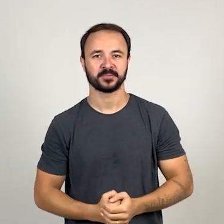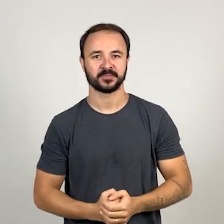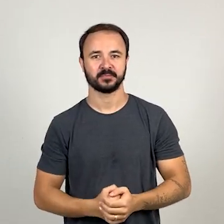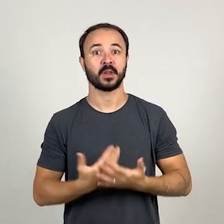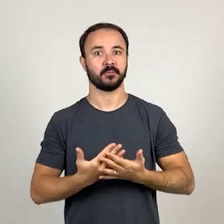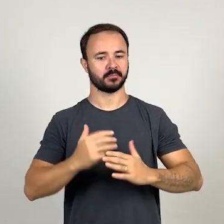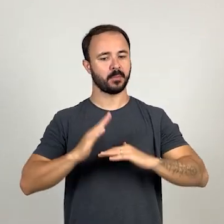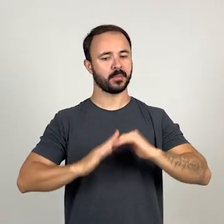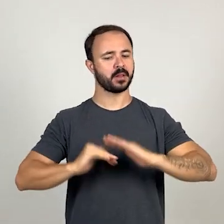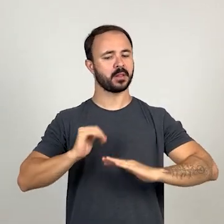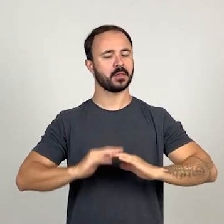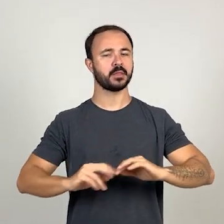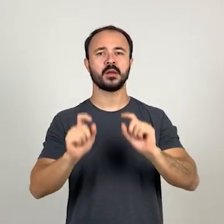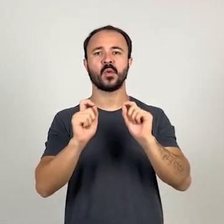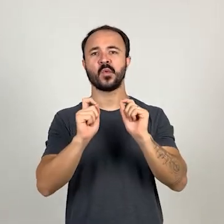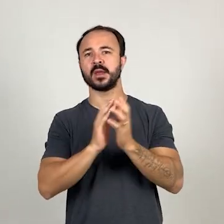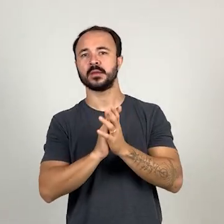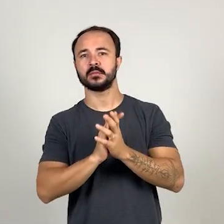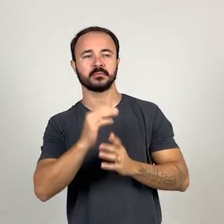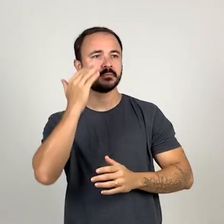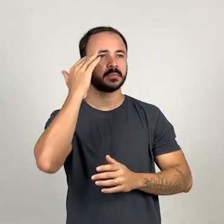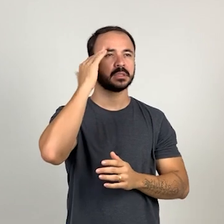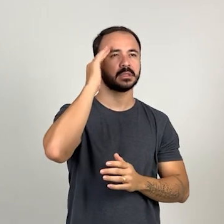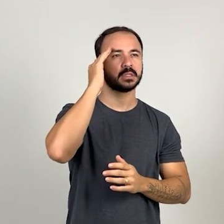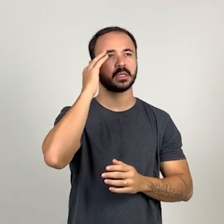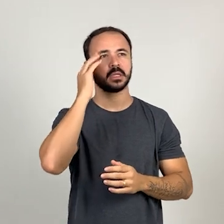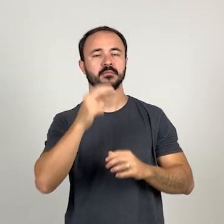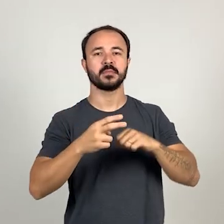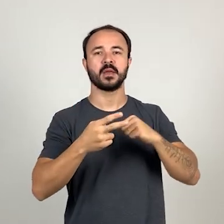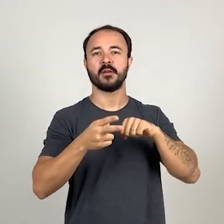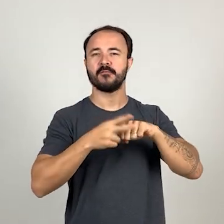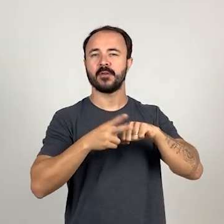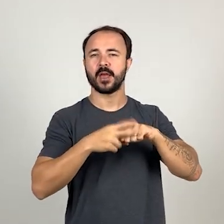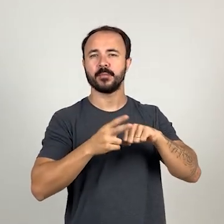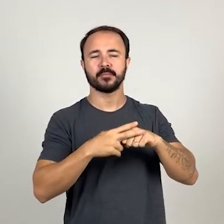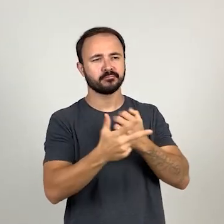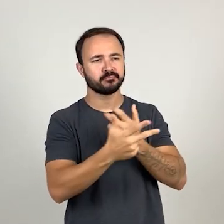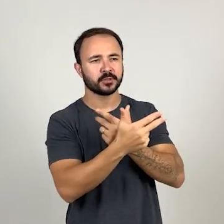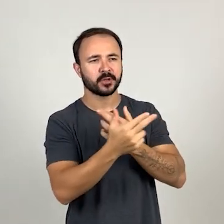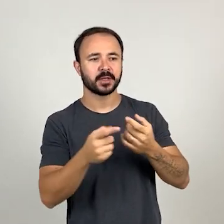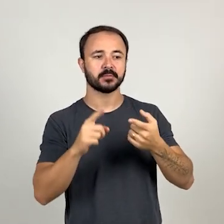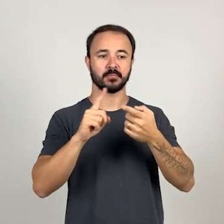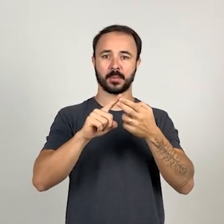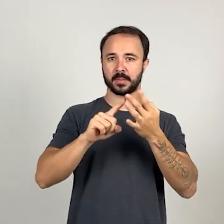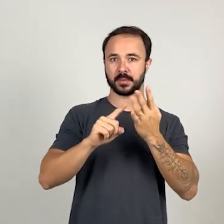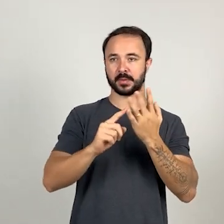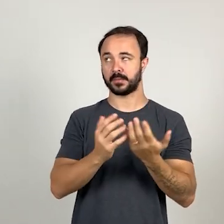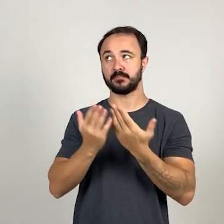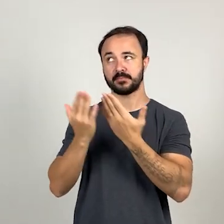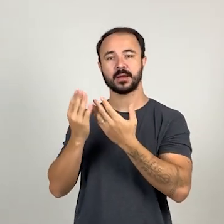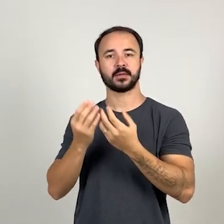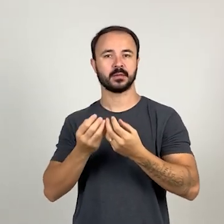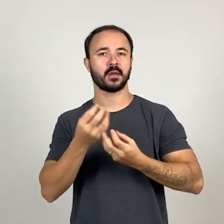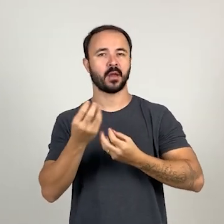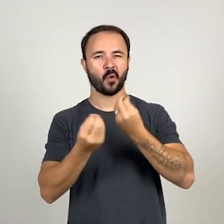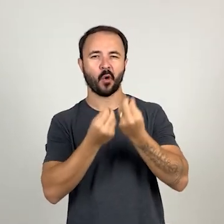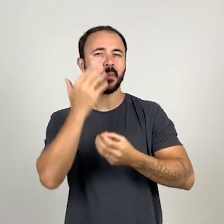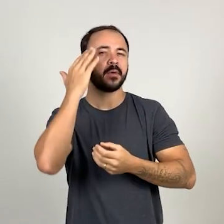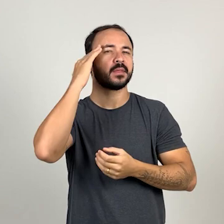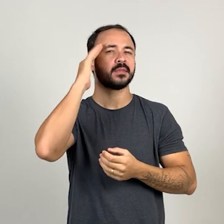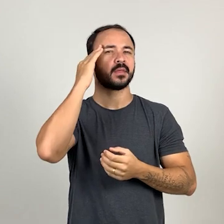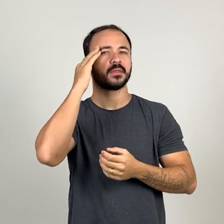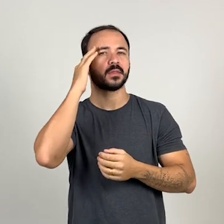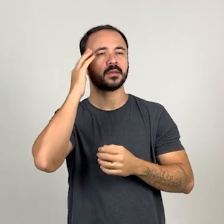modo inteligível os verbos should, must, have to, may e might para indicar